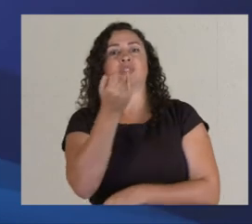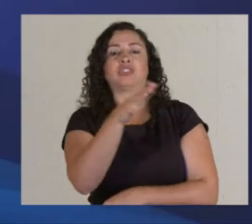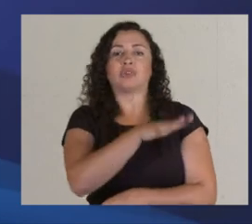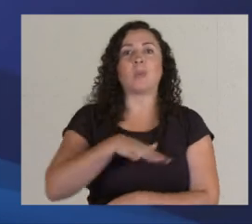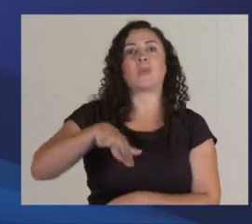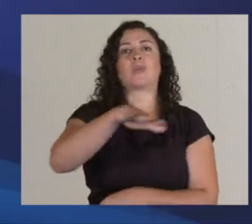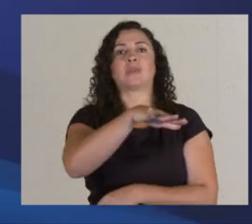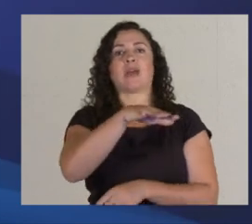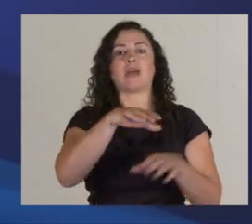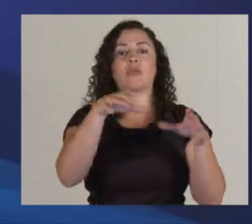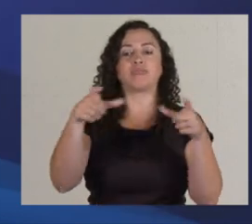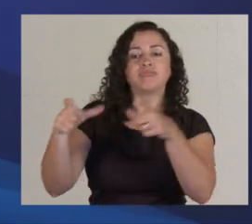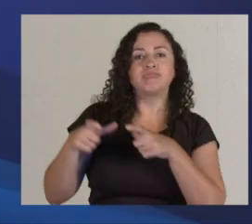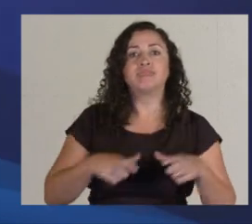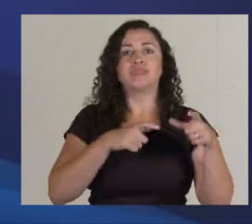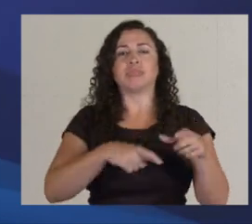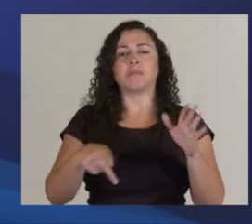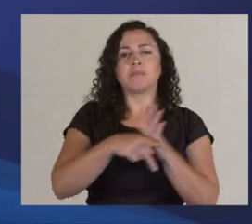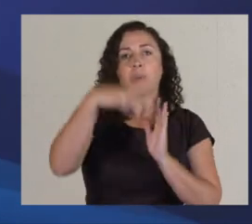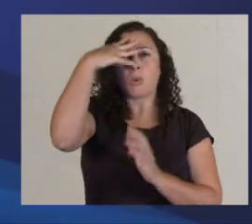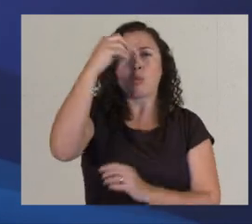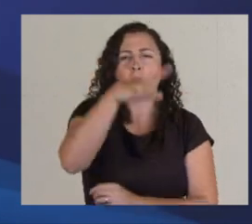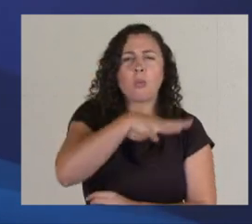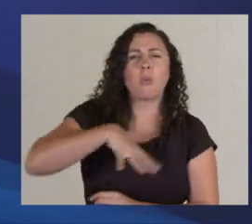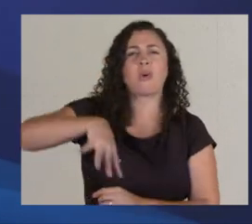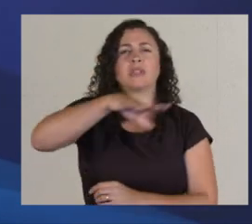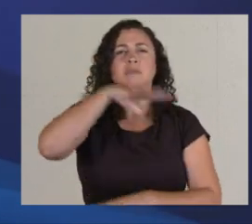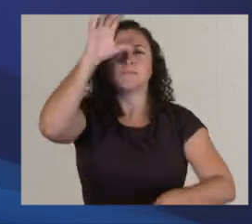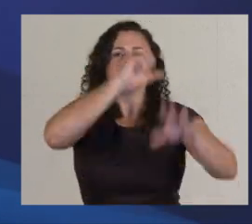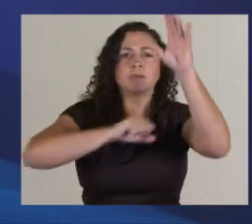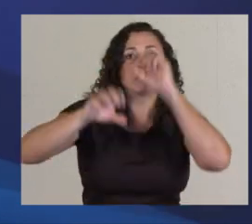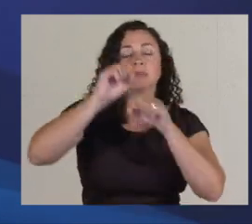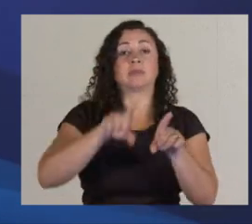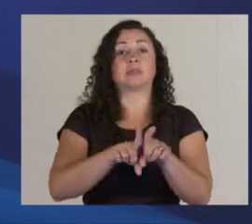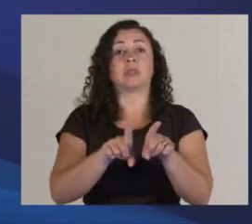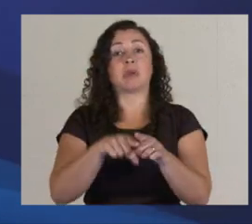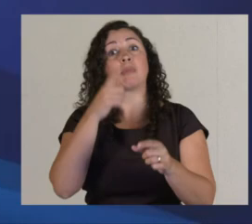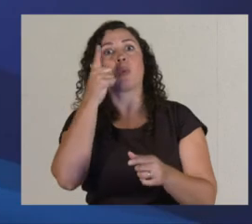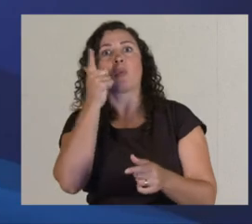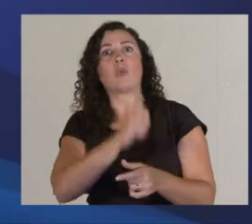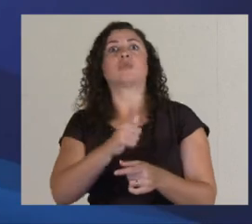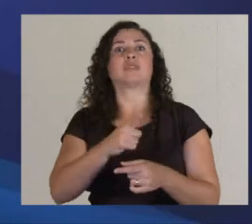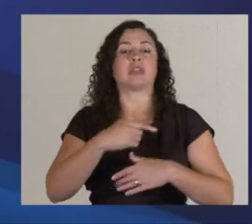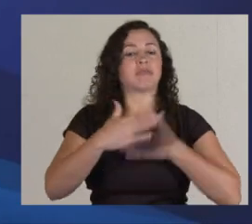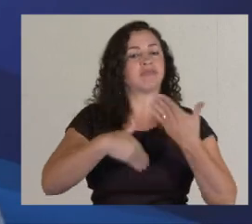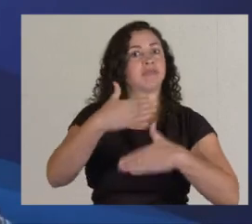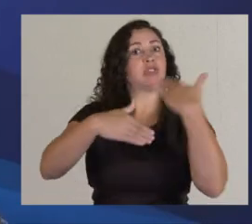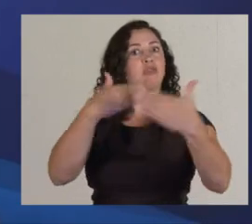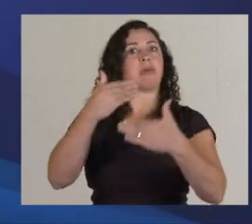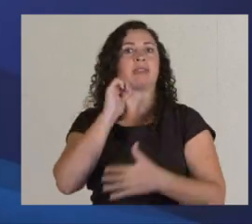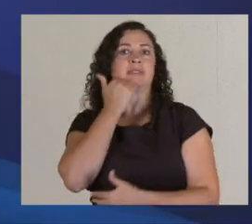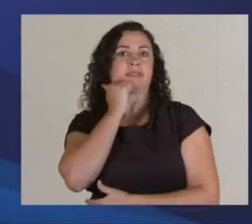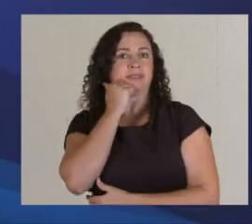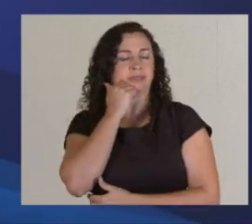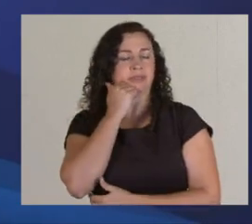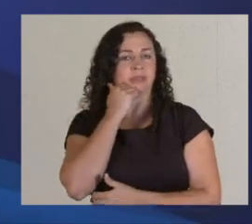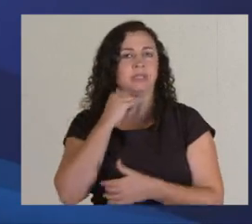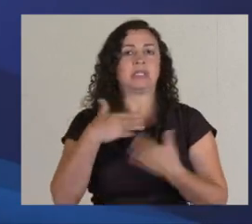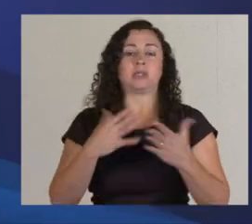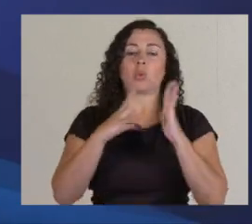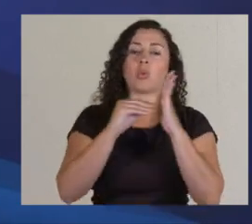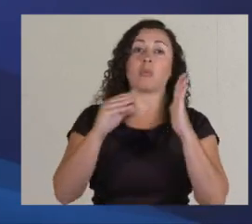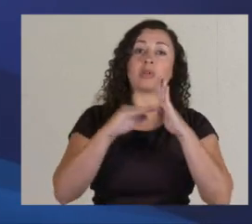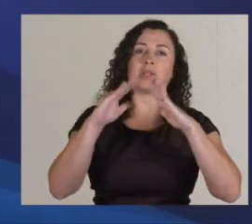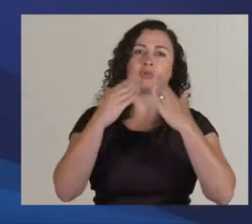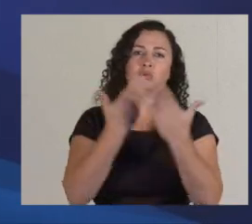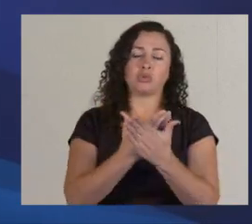importantes para determinados campos de saber, para determinados campos de conhecimento, para a produção científica. O modelo do vestibular ou o